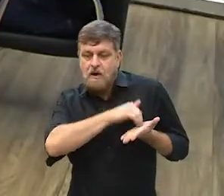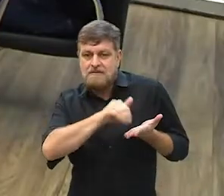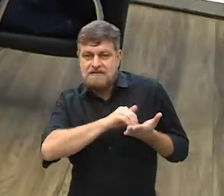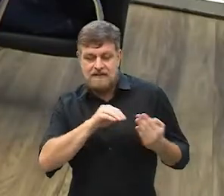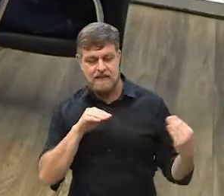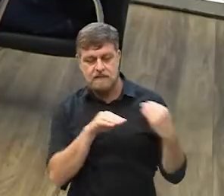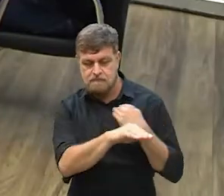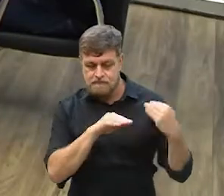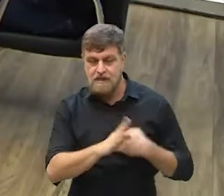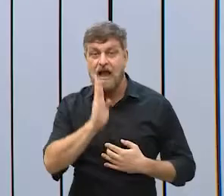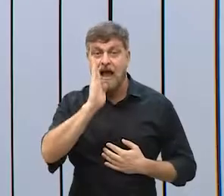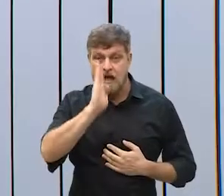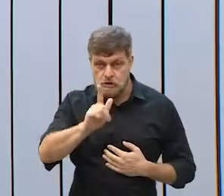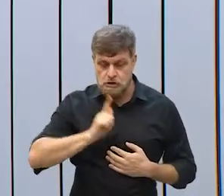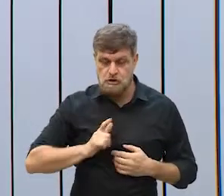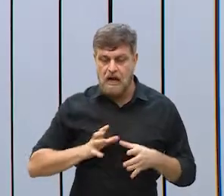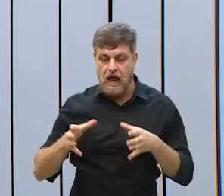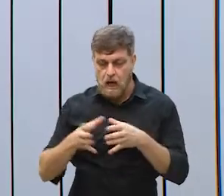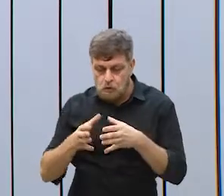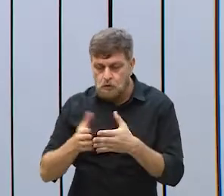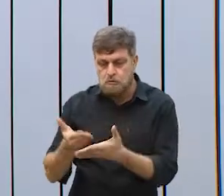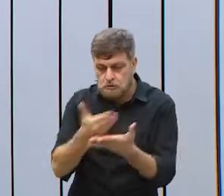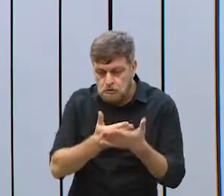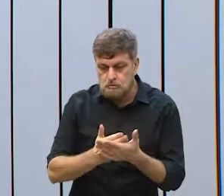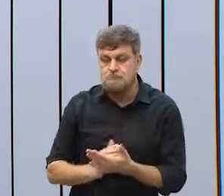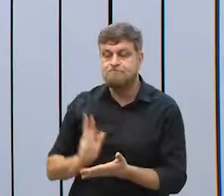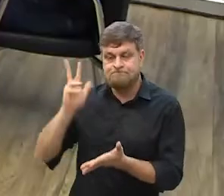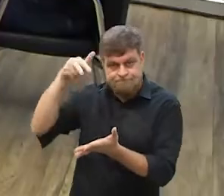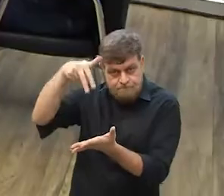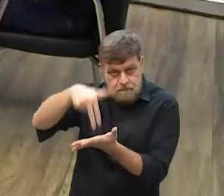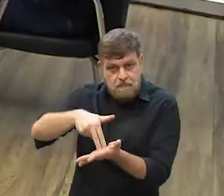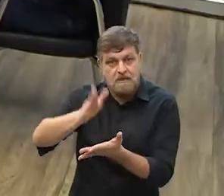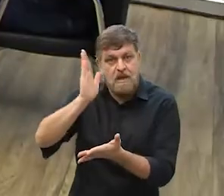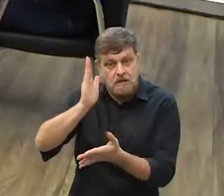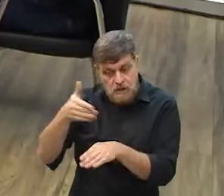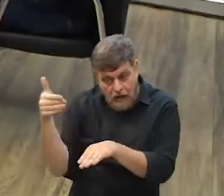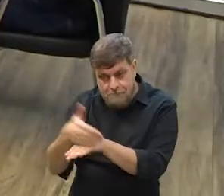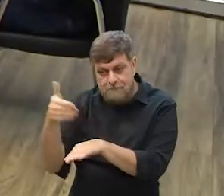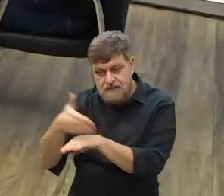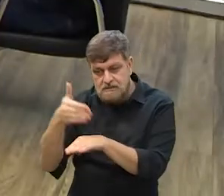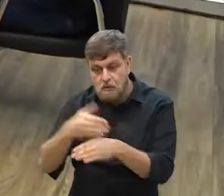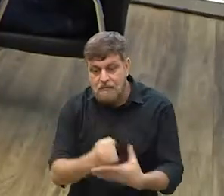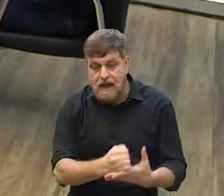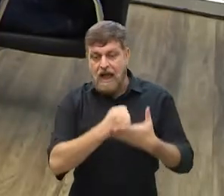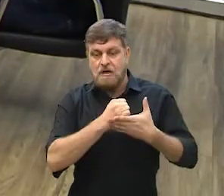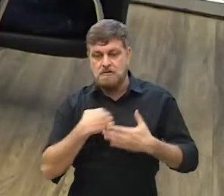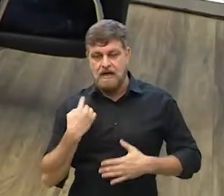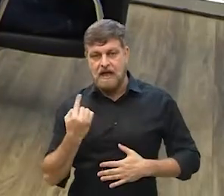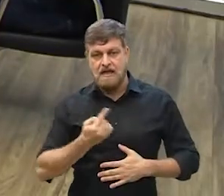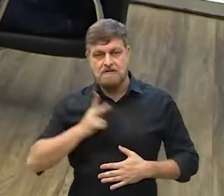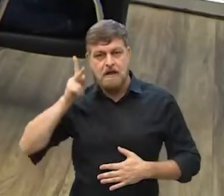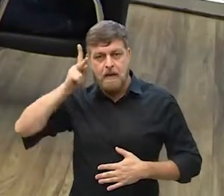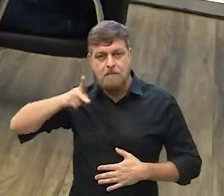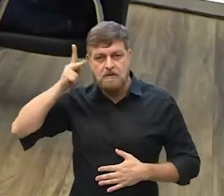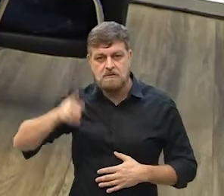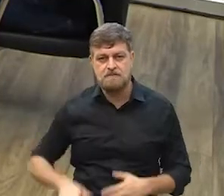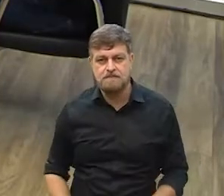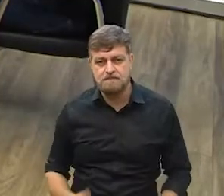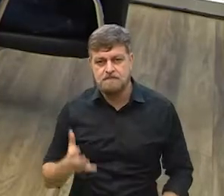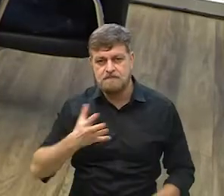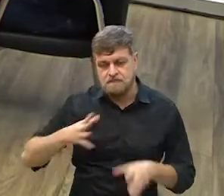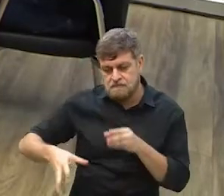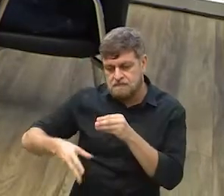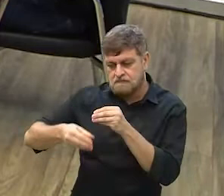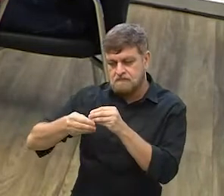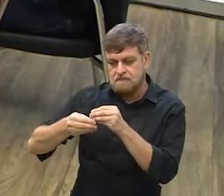já participou da comissão aqui, para nos ajudar com esse apoio político. Só um